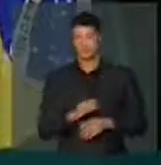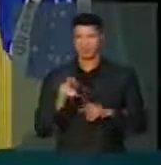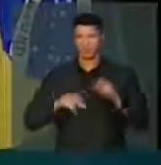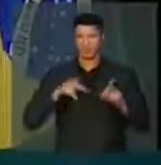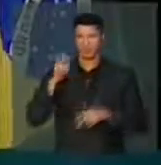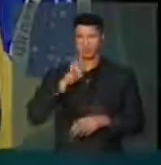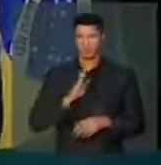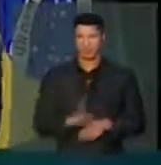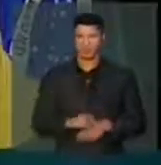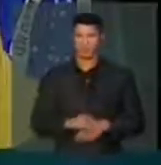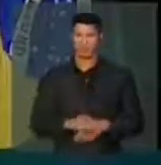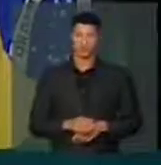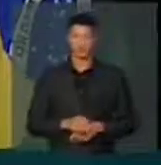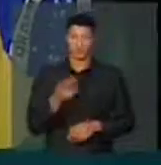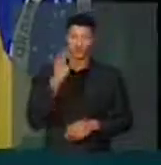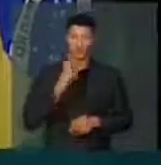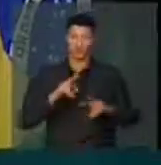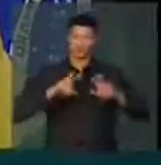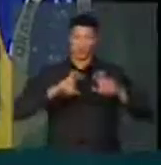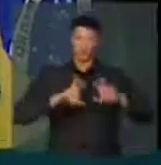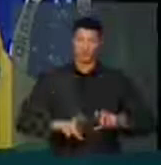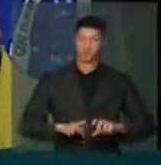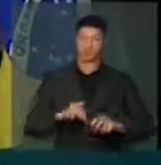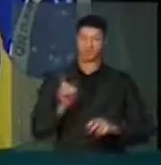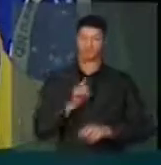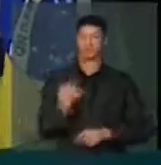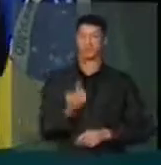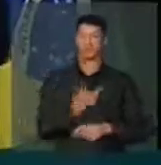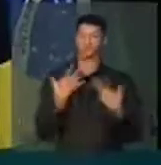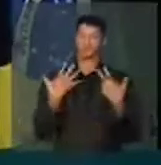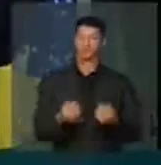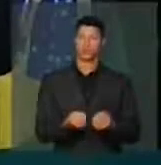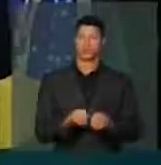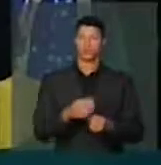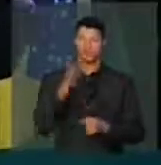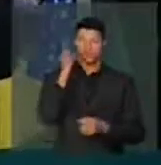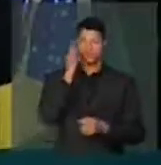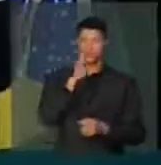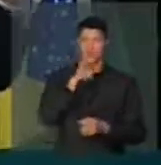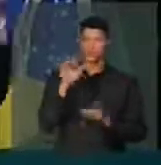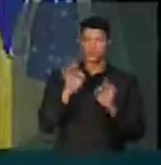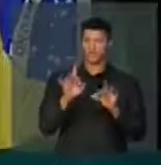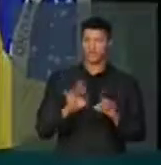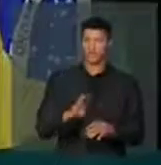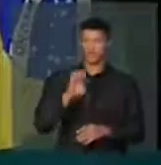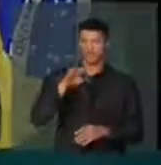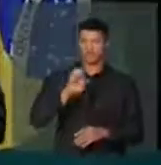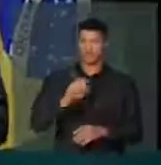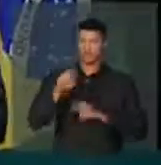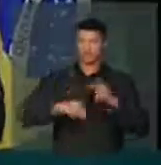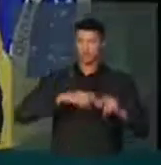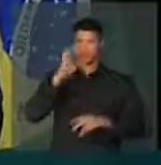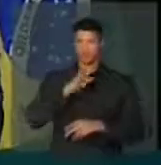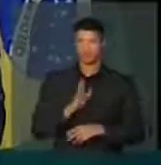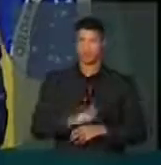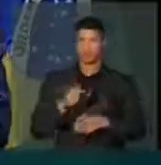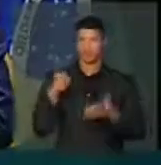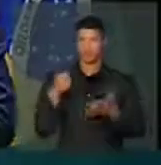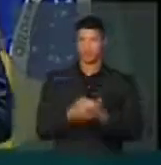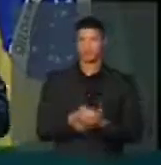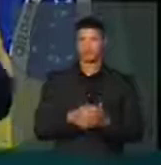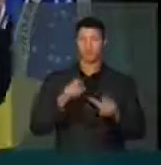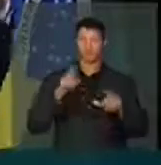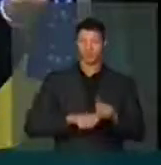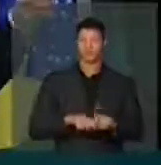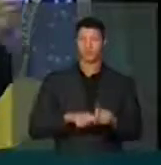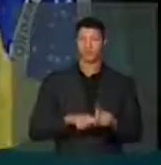povo brasileiro para investir. A Dilma vai vender bens do povo brasileiro para pagar débitos,